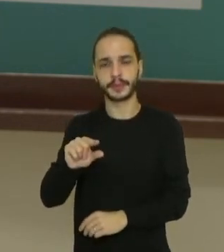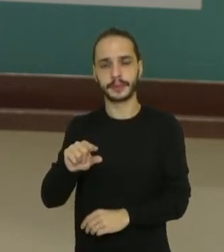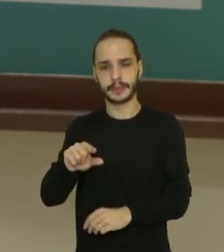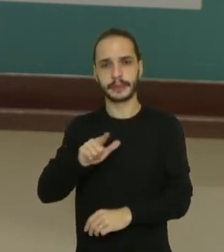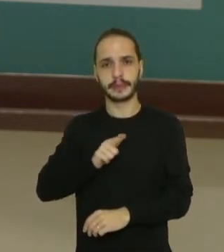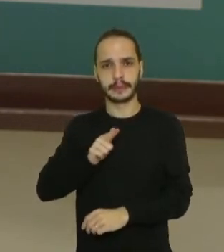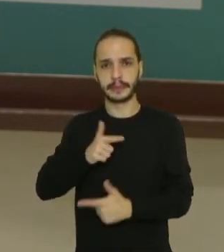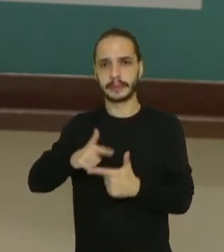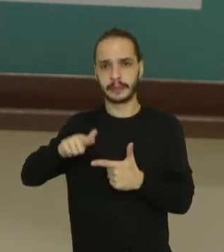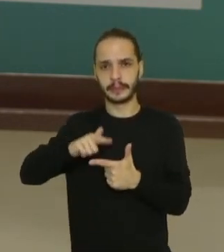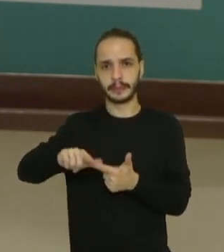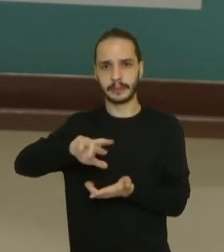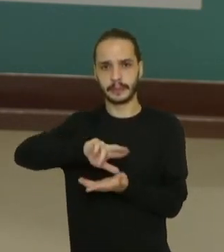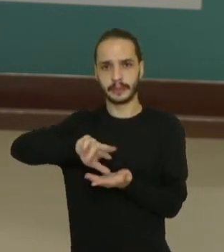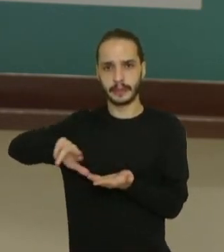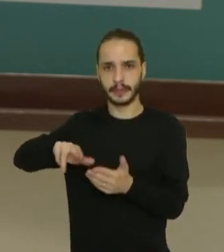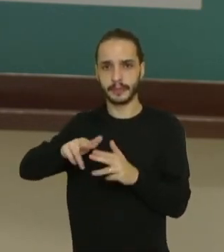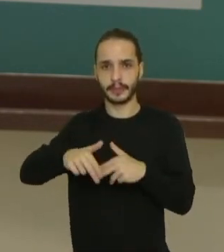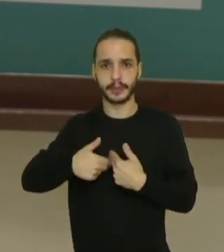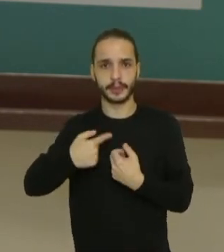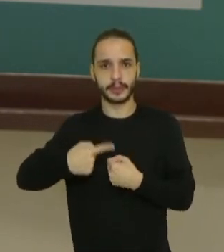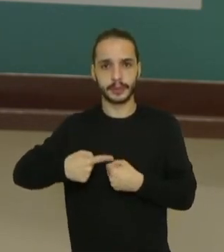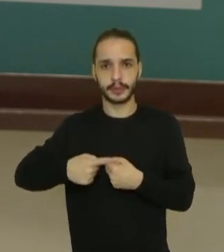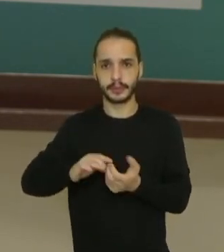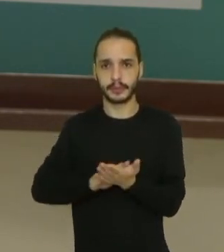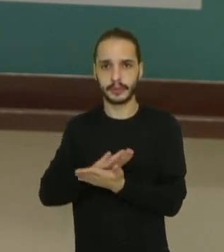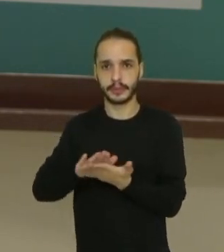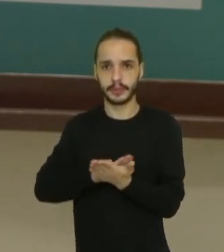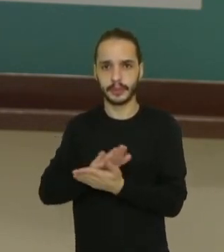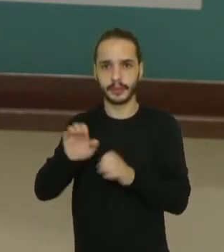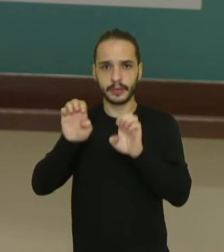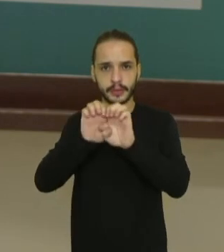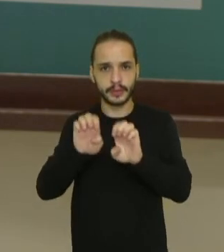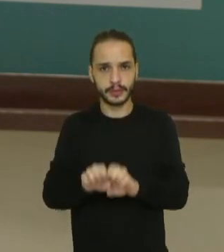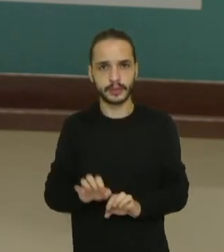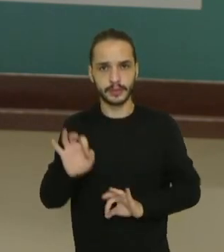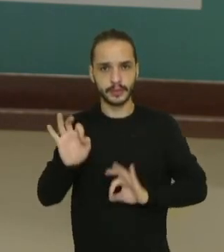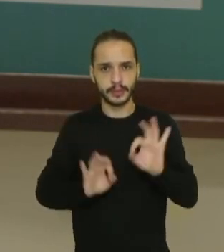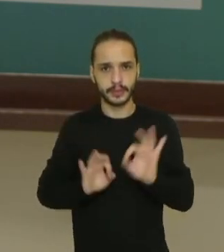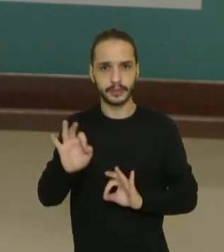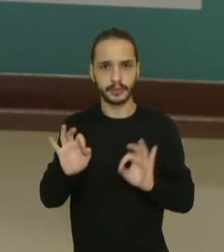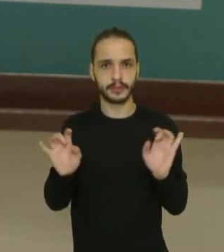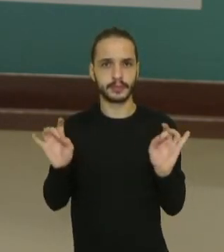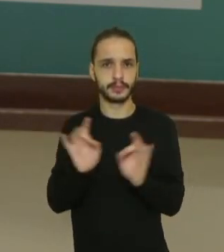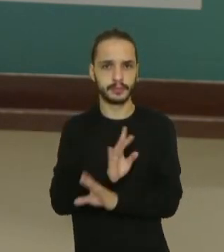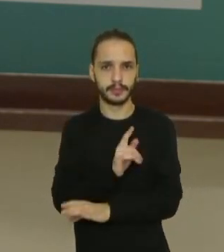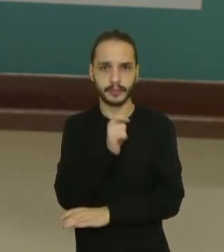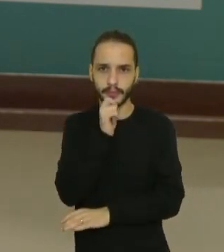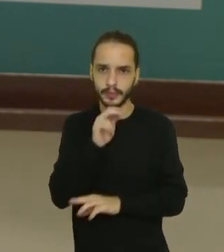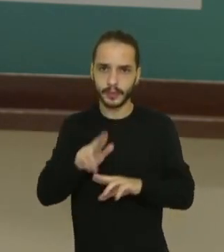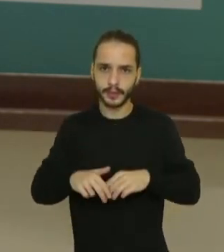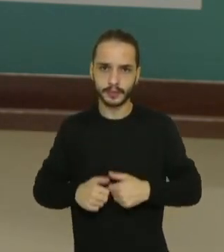então a isso, as cidades não apresentavam então infraestrutura adequada e